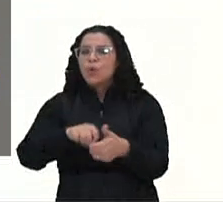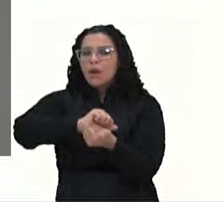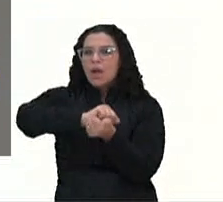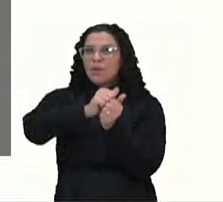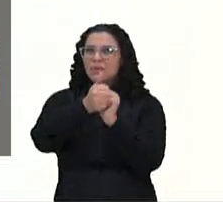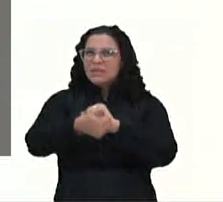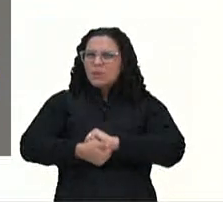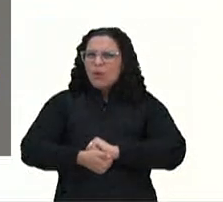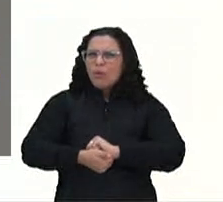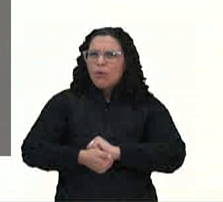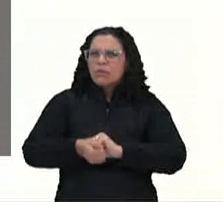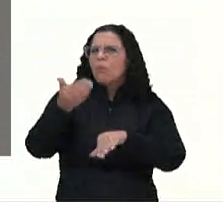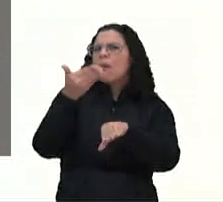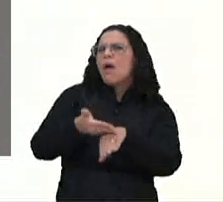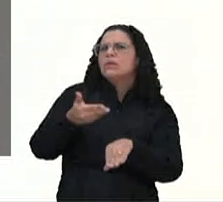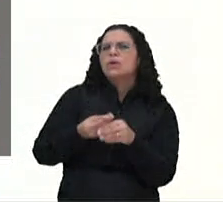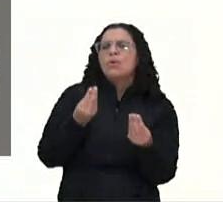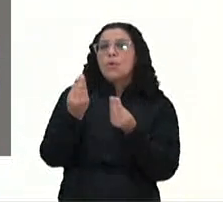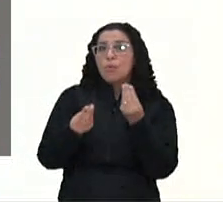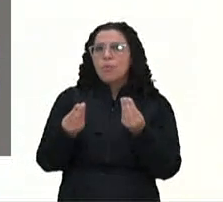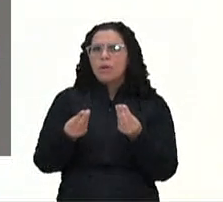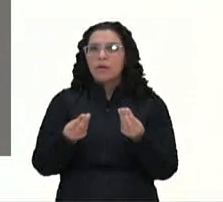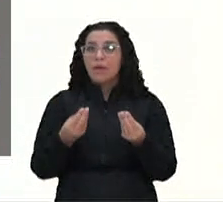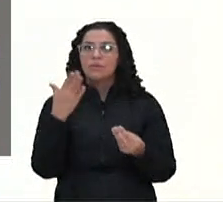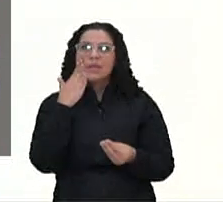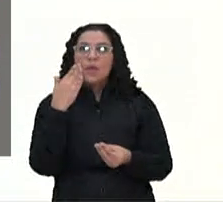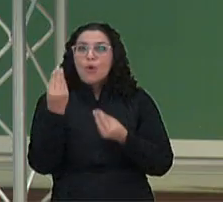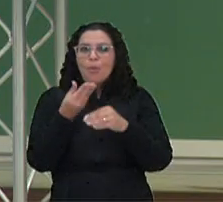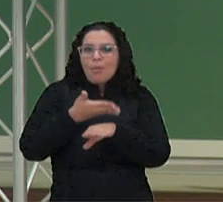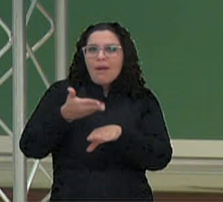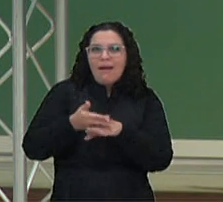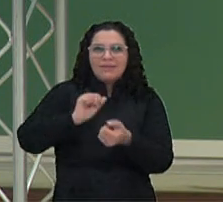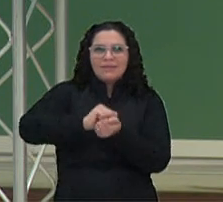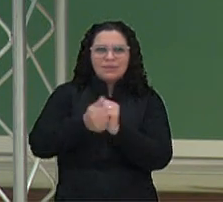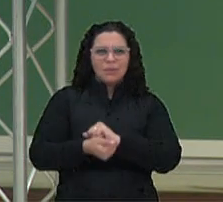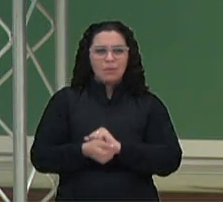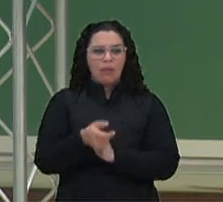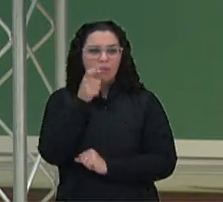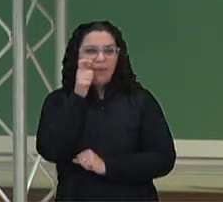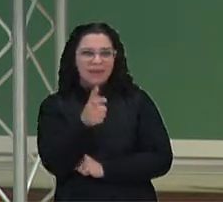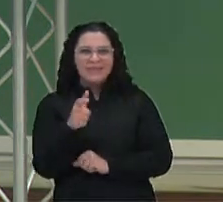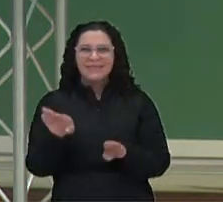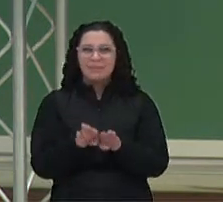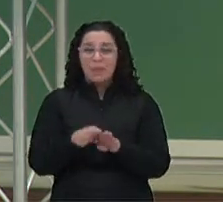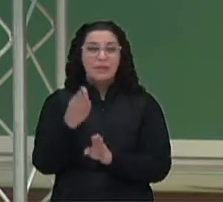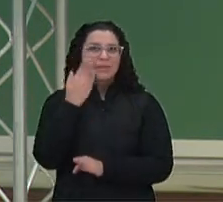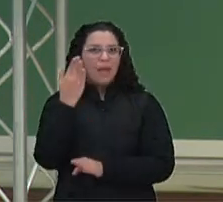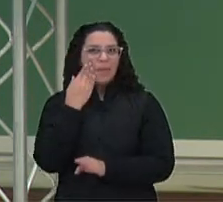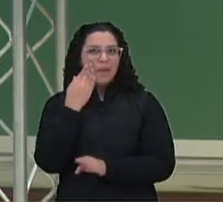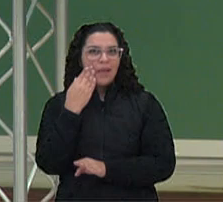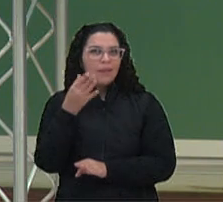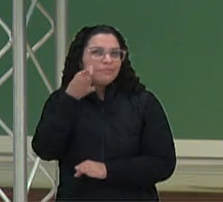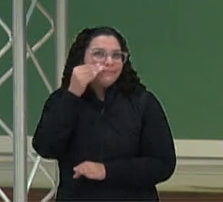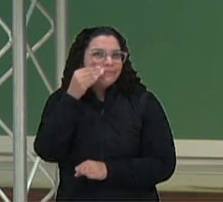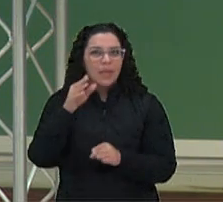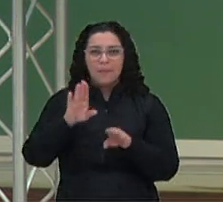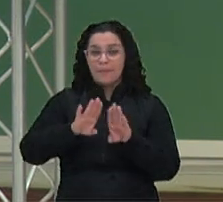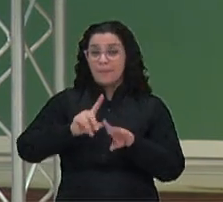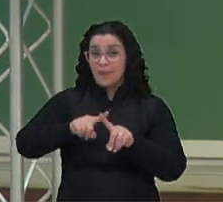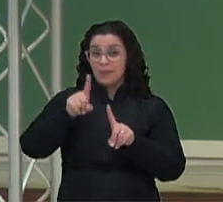Normalmente, a pessoa que vai ler esse tipo de texto quer saber como que isso é praticado, né? E eu diria que nesse texto, o